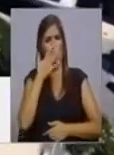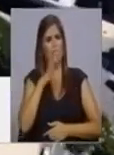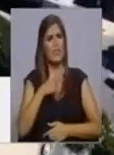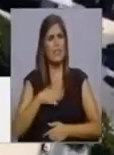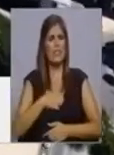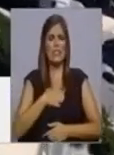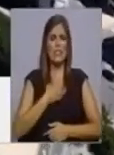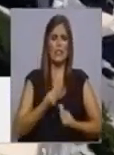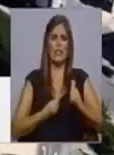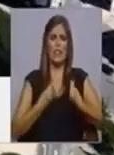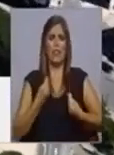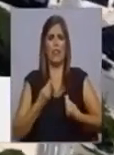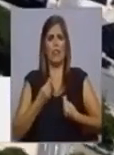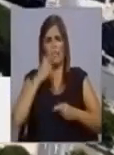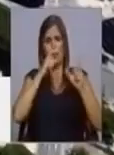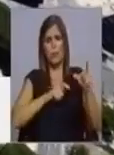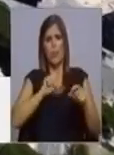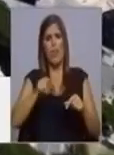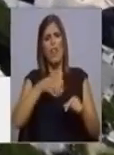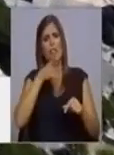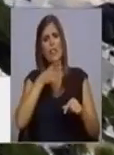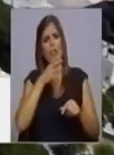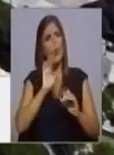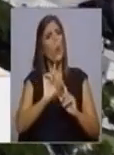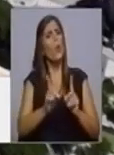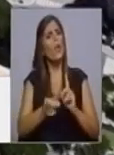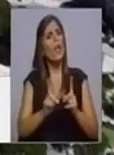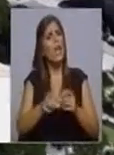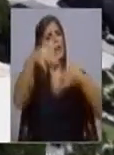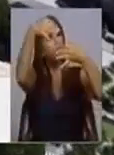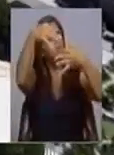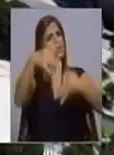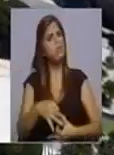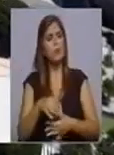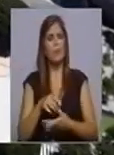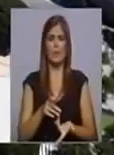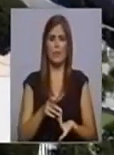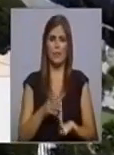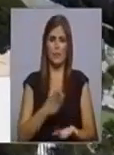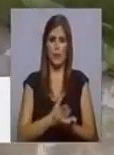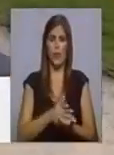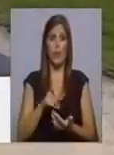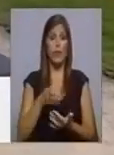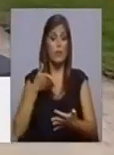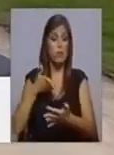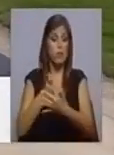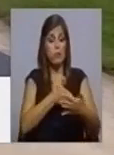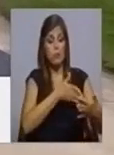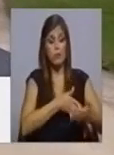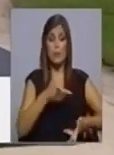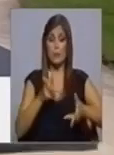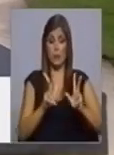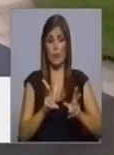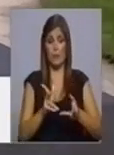mais ou menos instalado que as pessoas têm que dizer aquilo que é politicamente correto. E isso acaba por coartar também a liberdade das pessoas que intervêm. A